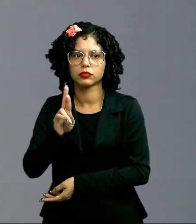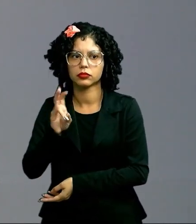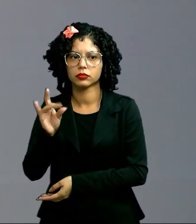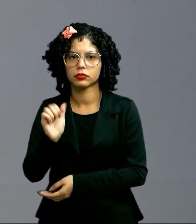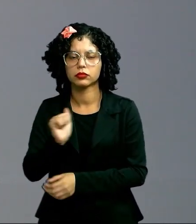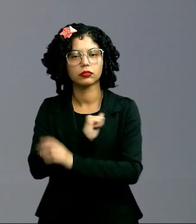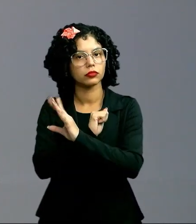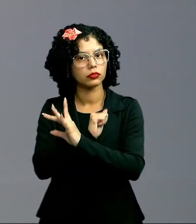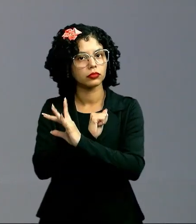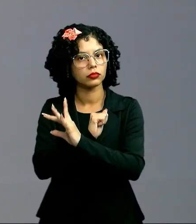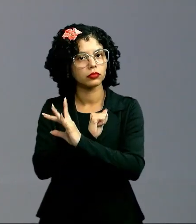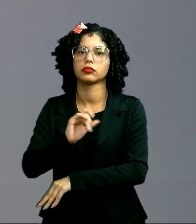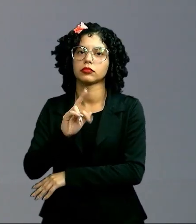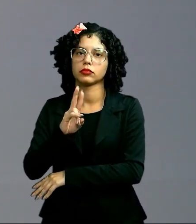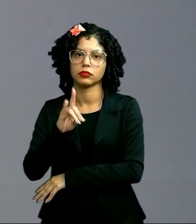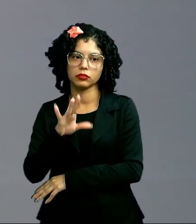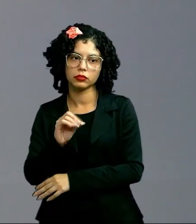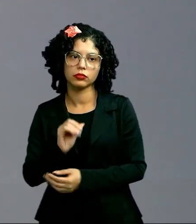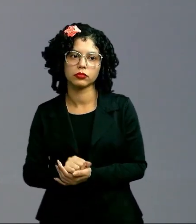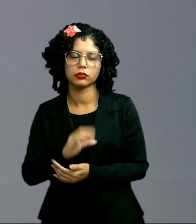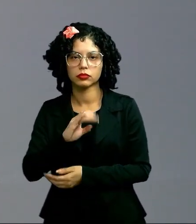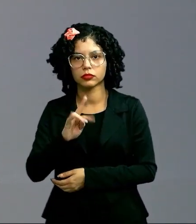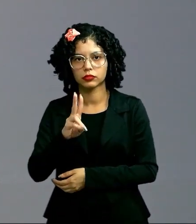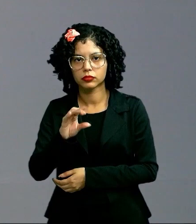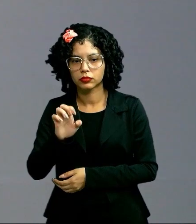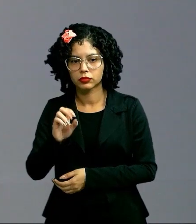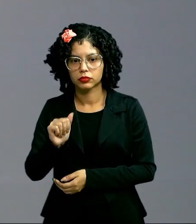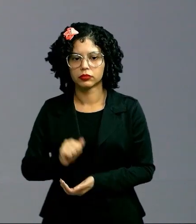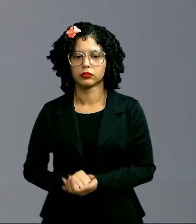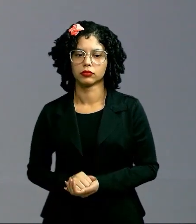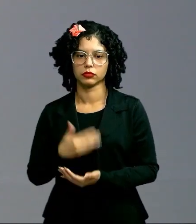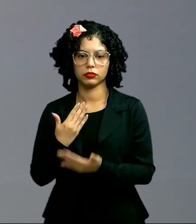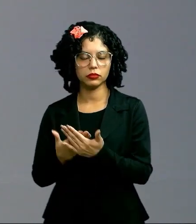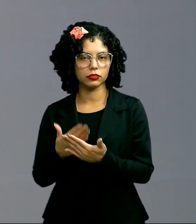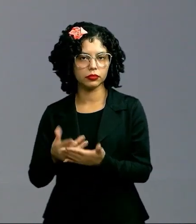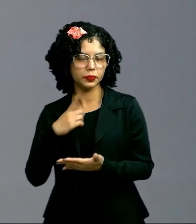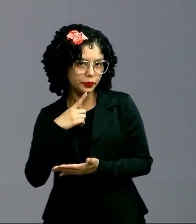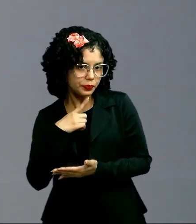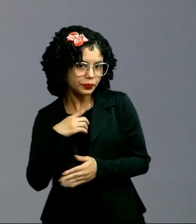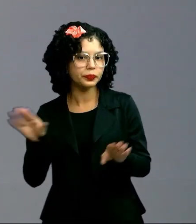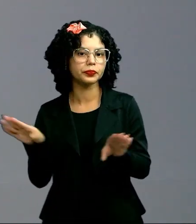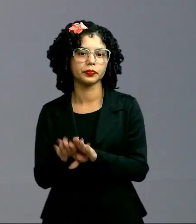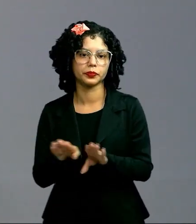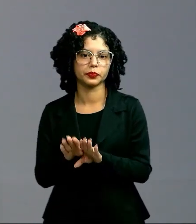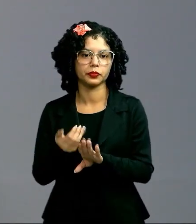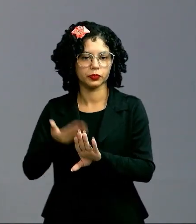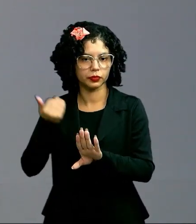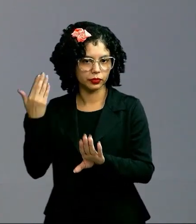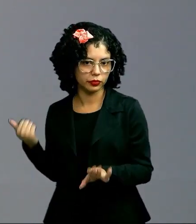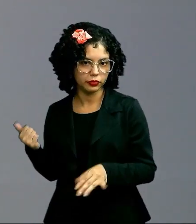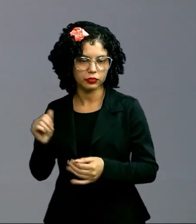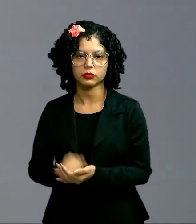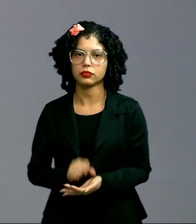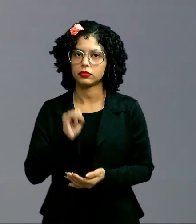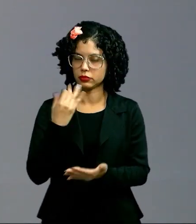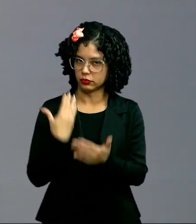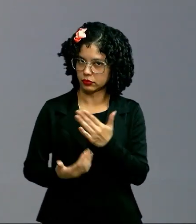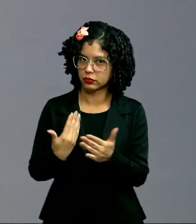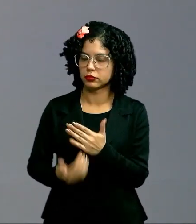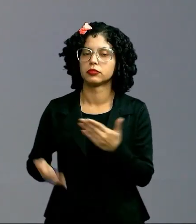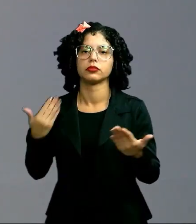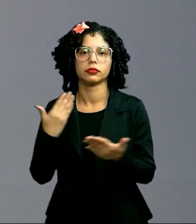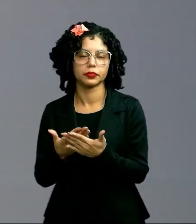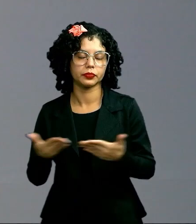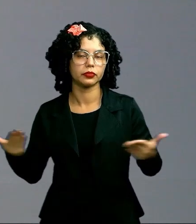éster, ácido carboxílico, cetona, fenóis. A aula que nós tivemos recentemente, então, se você perdeu essa